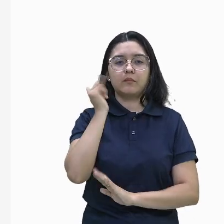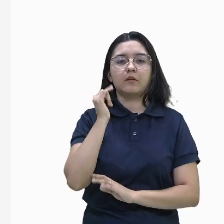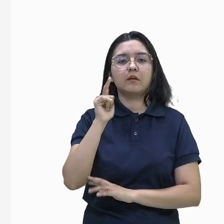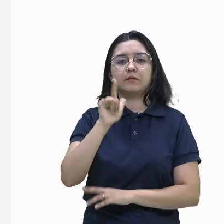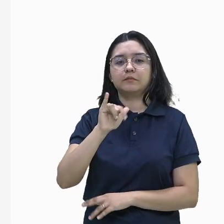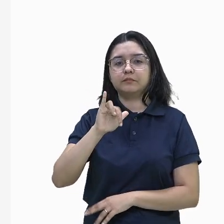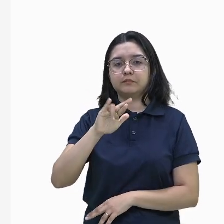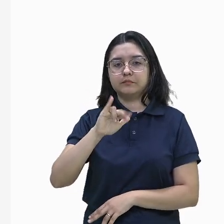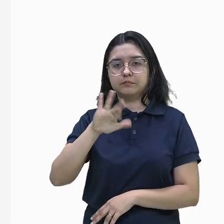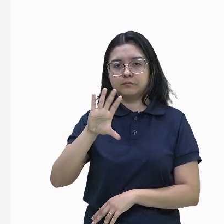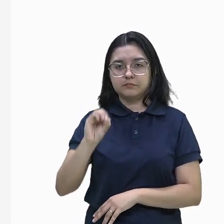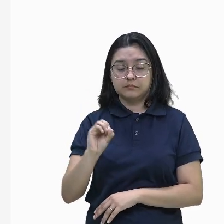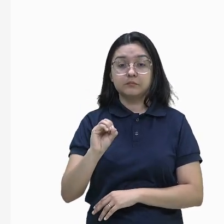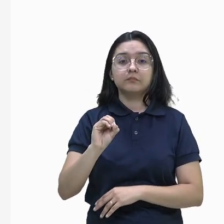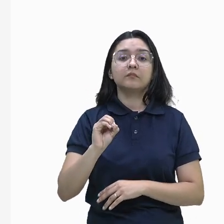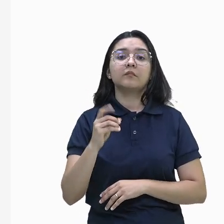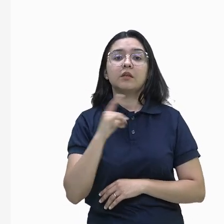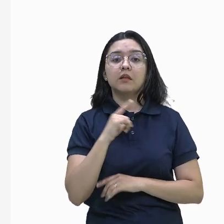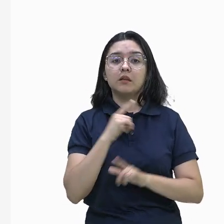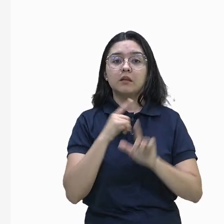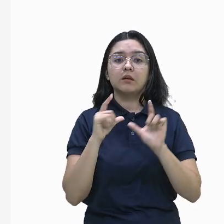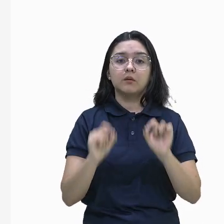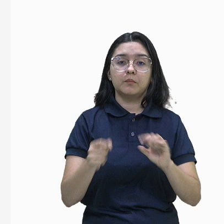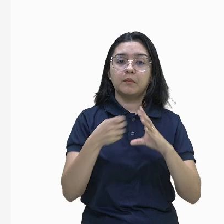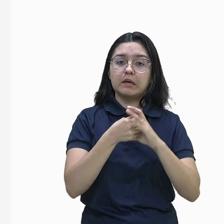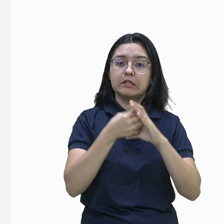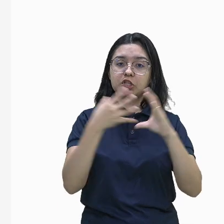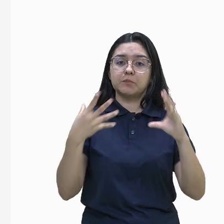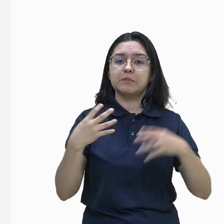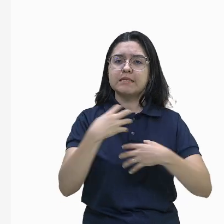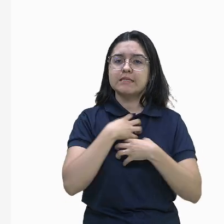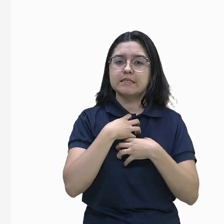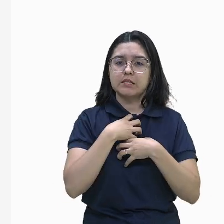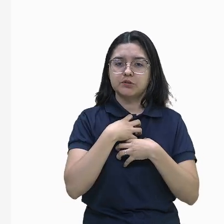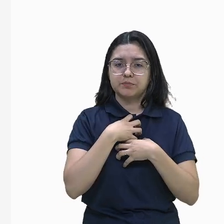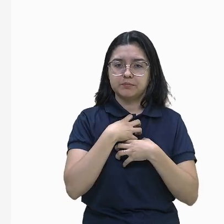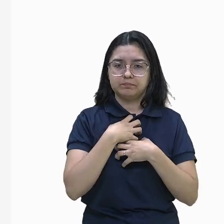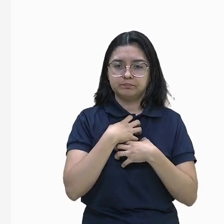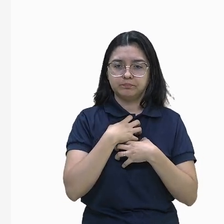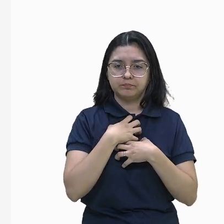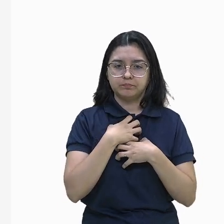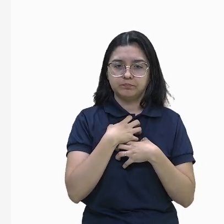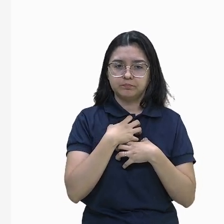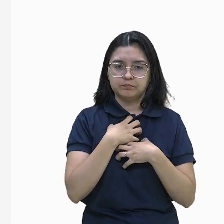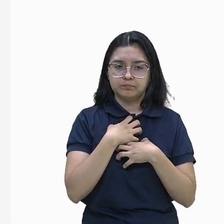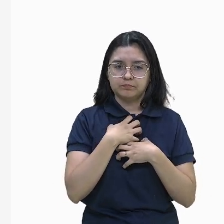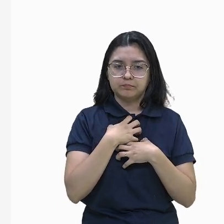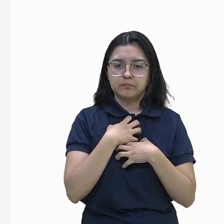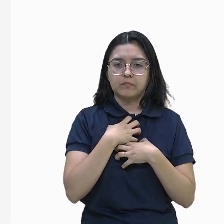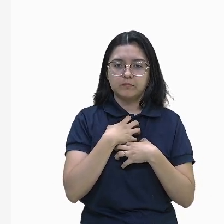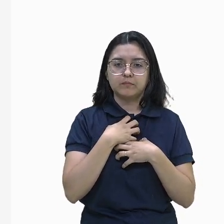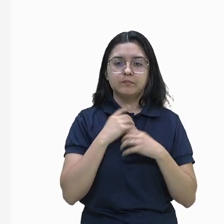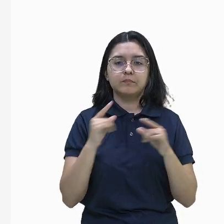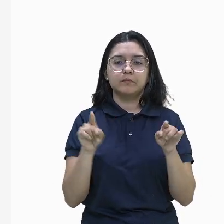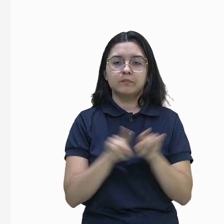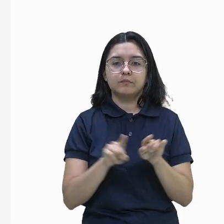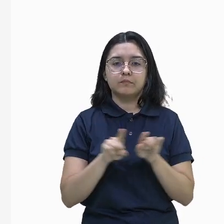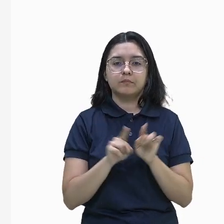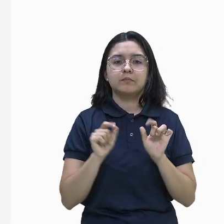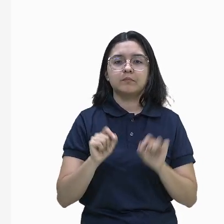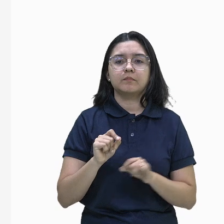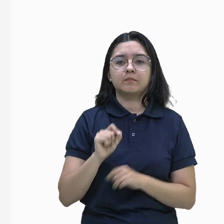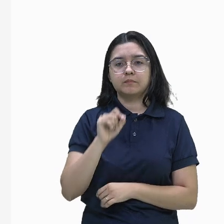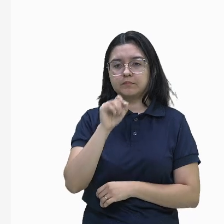lírico. Possui um caráter sentimental, com presença do eu lírico.